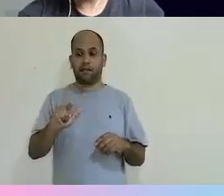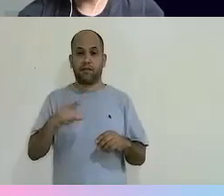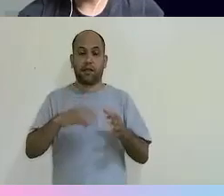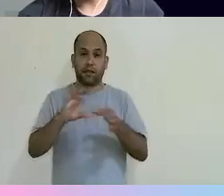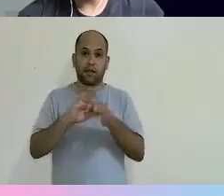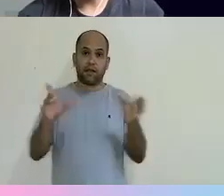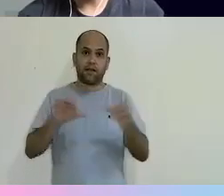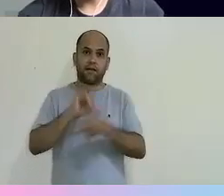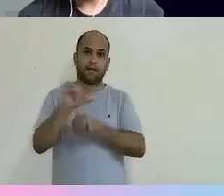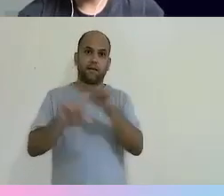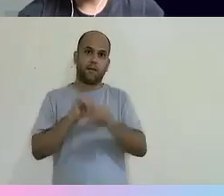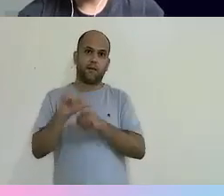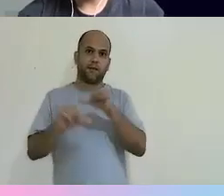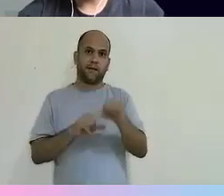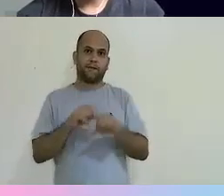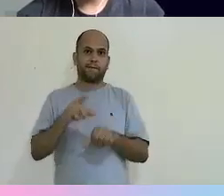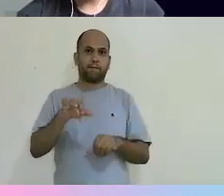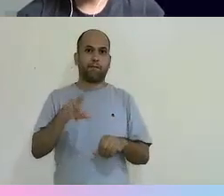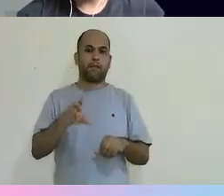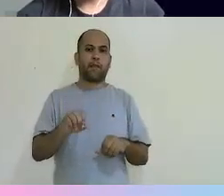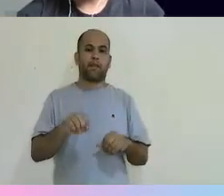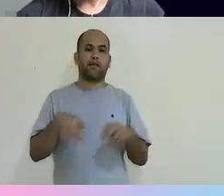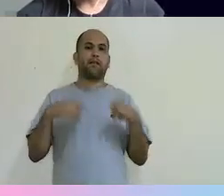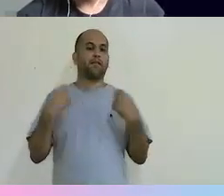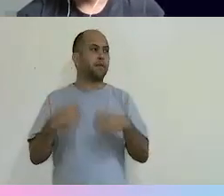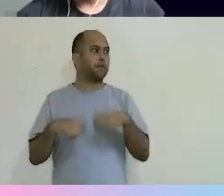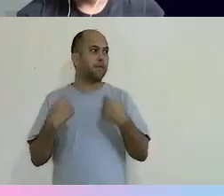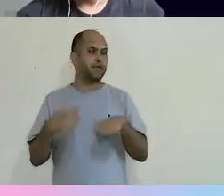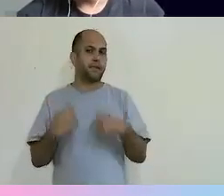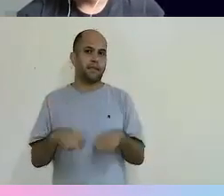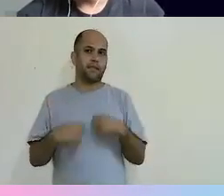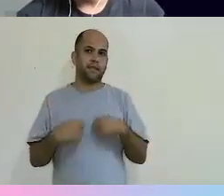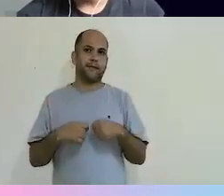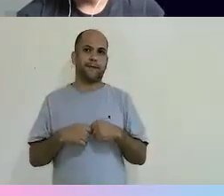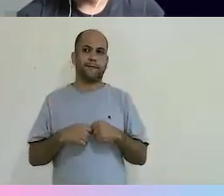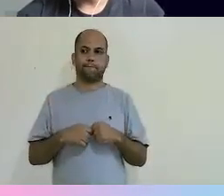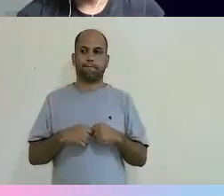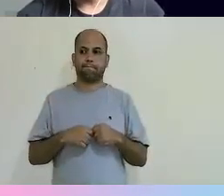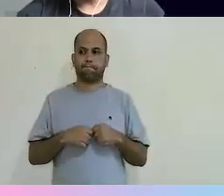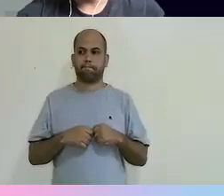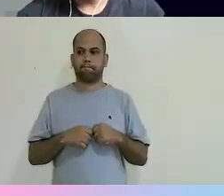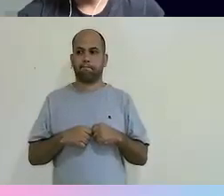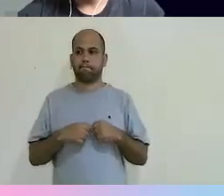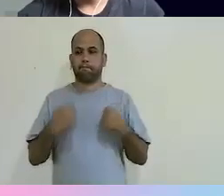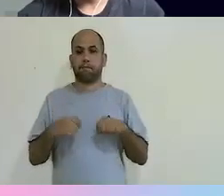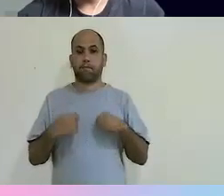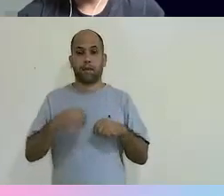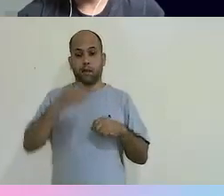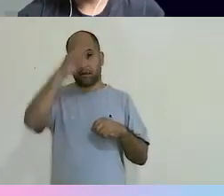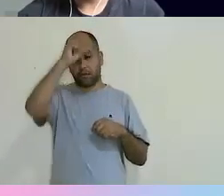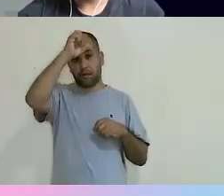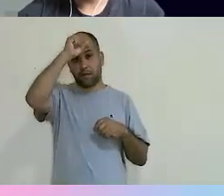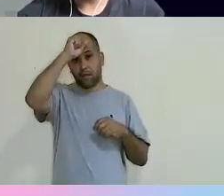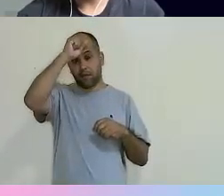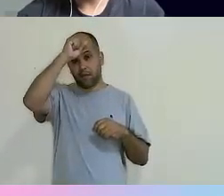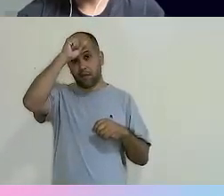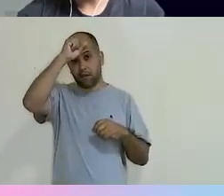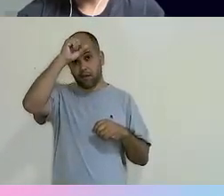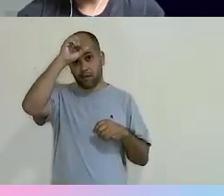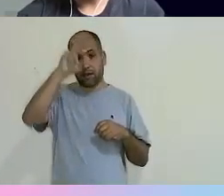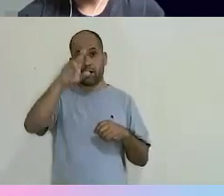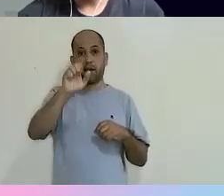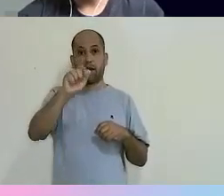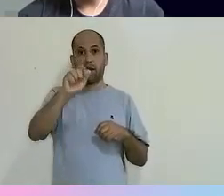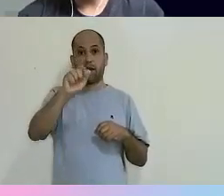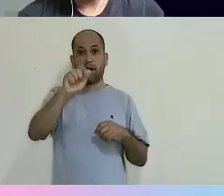né? Obviamente, você tem que, isso que o Lucas comentou, reaprender, né? Desaprender, reaprender